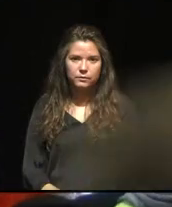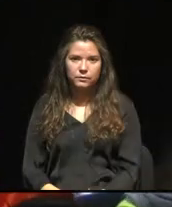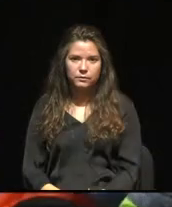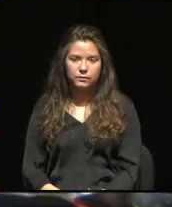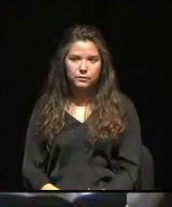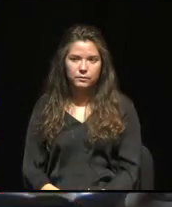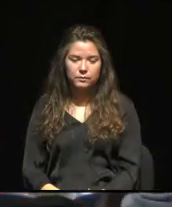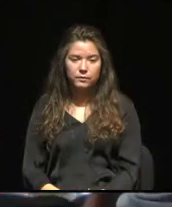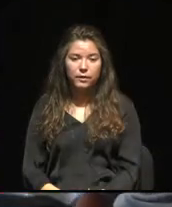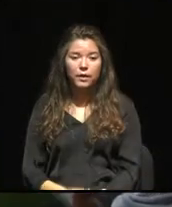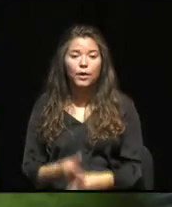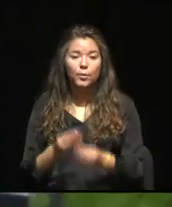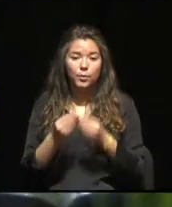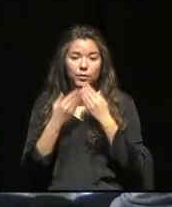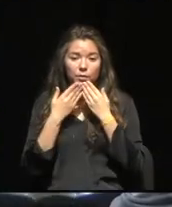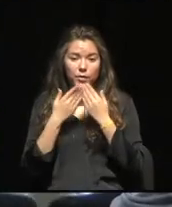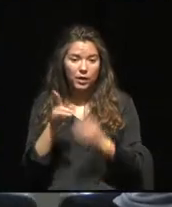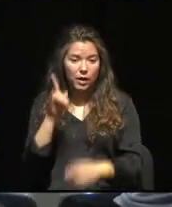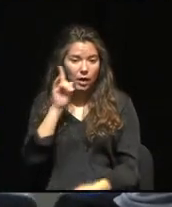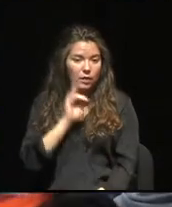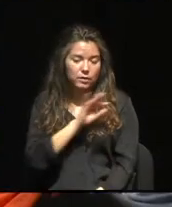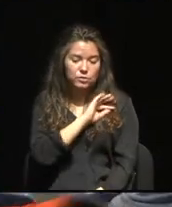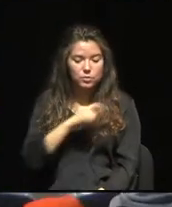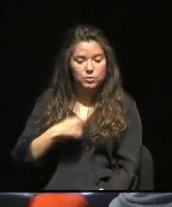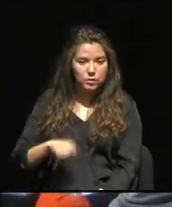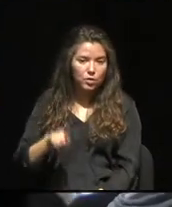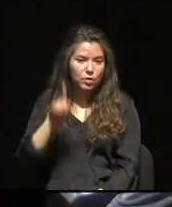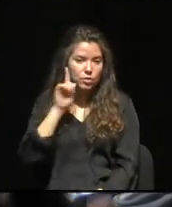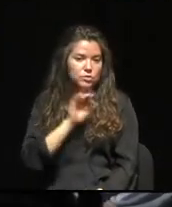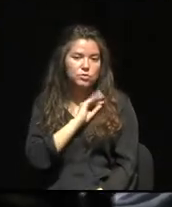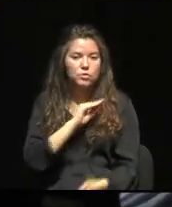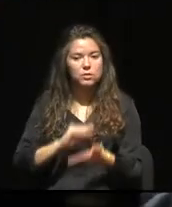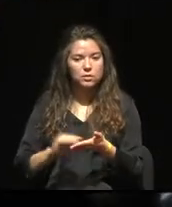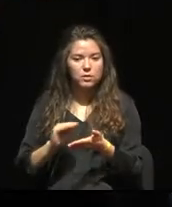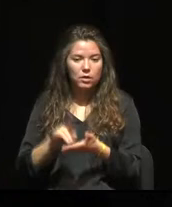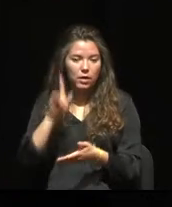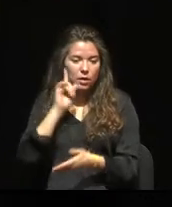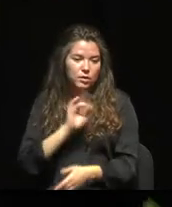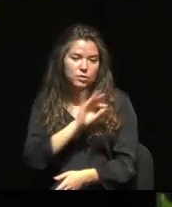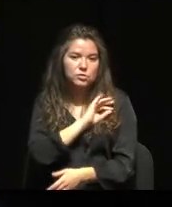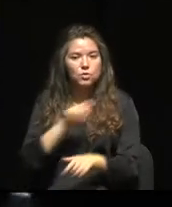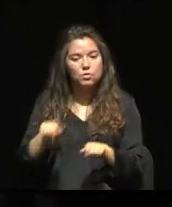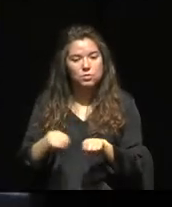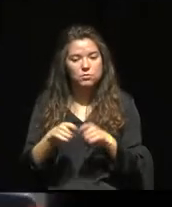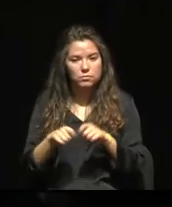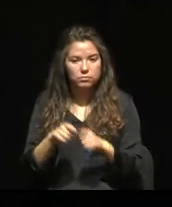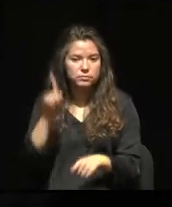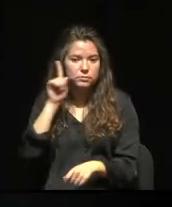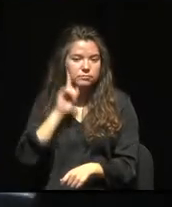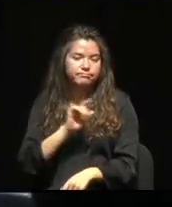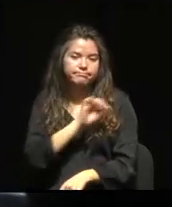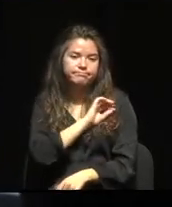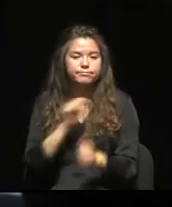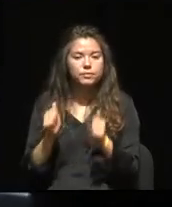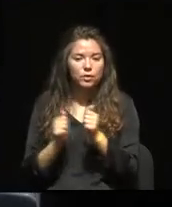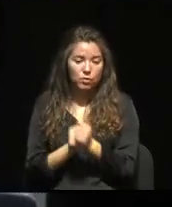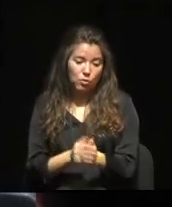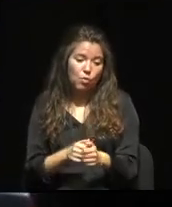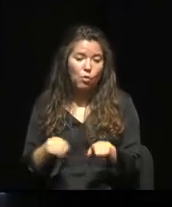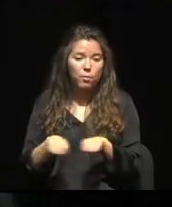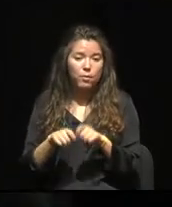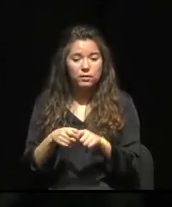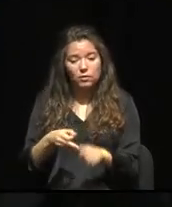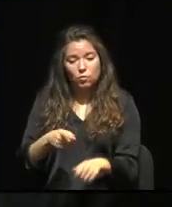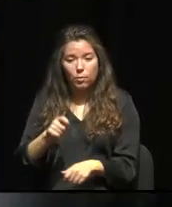pev muito obrigada senhora presidente senhoras secretárias senhores vereadores e senhores deputados o partido ecologista aos verdes Saúda